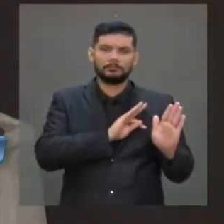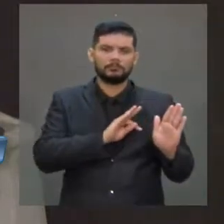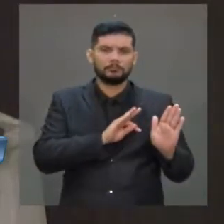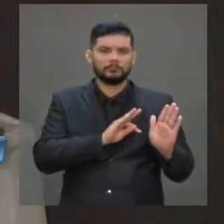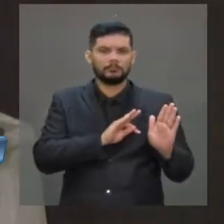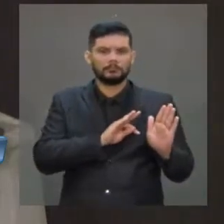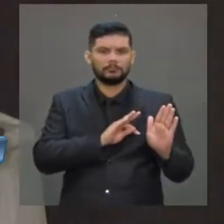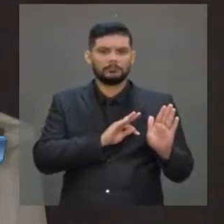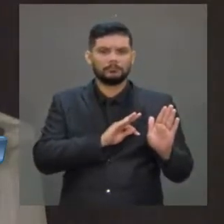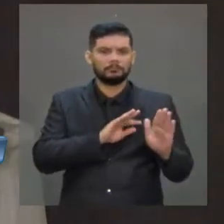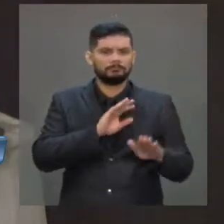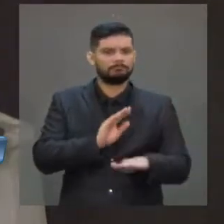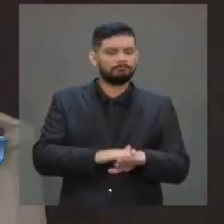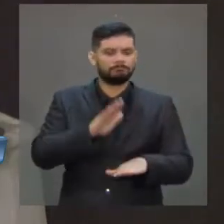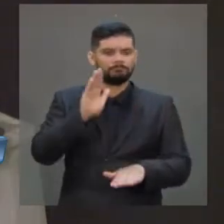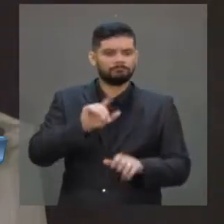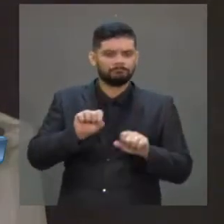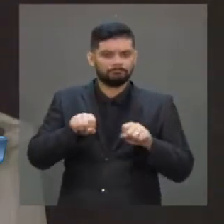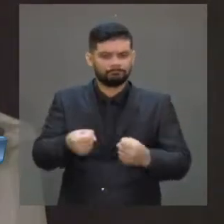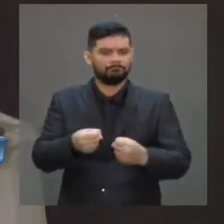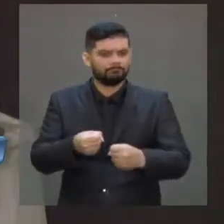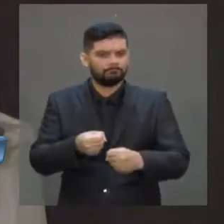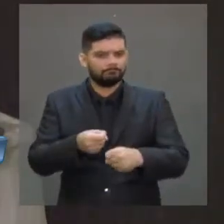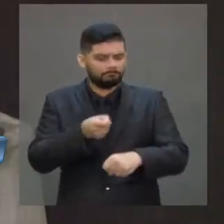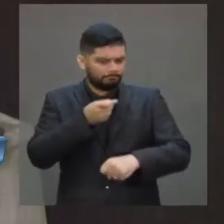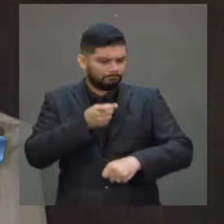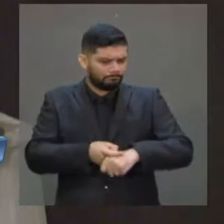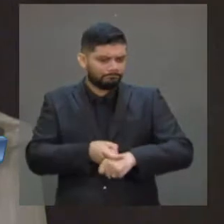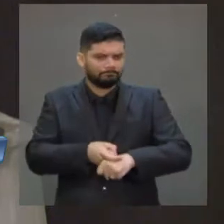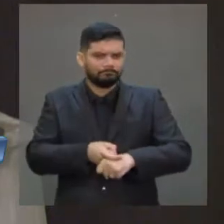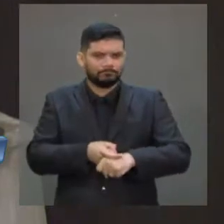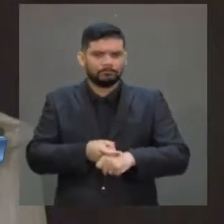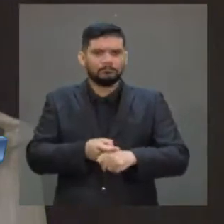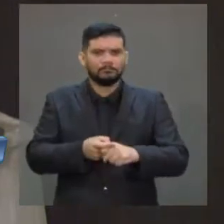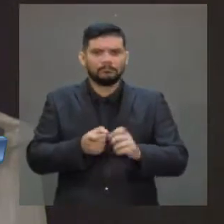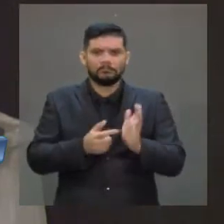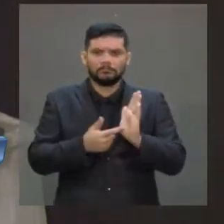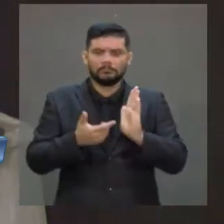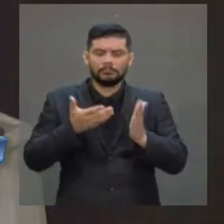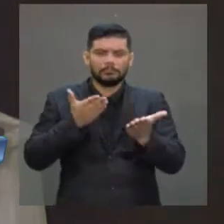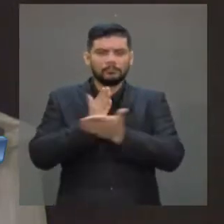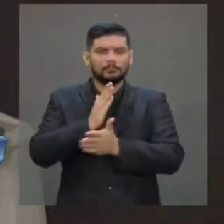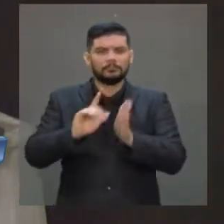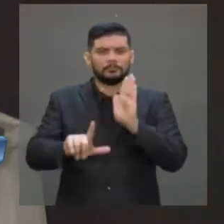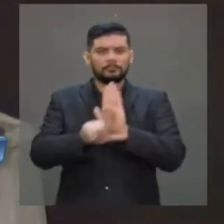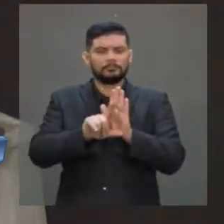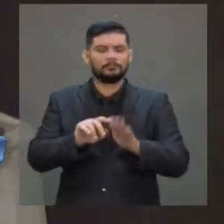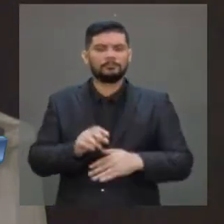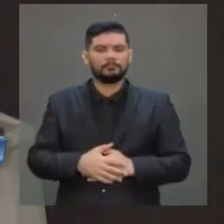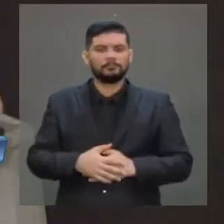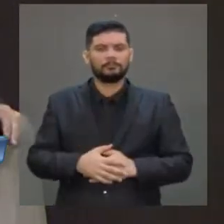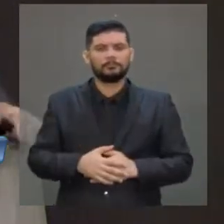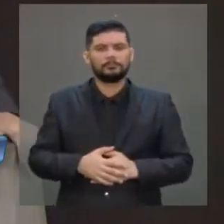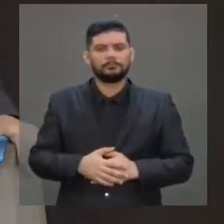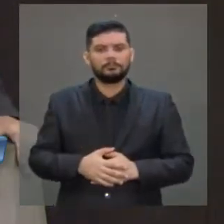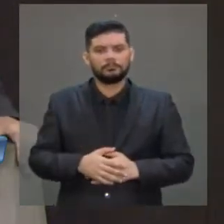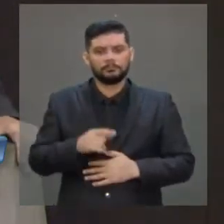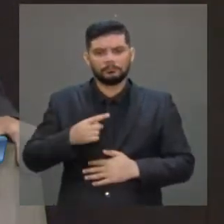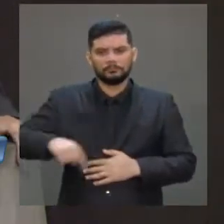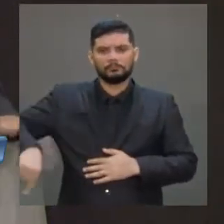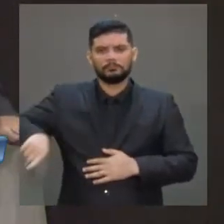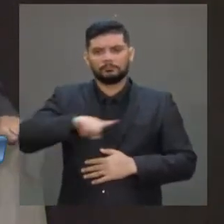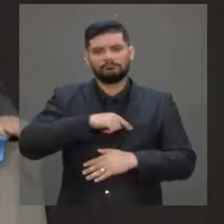mais rigorosas que comprovam a necessidade de nós aprovarmos essa lei. E eu concluo dizendo, nós